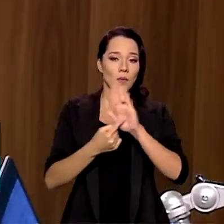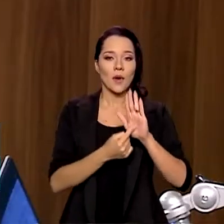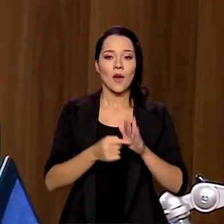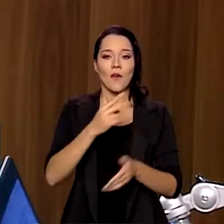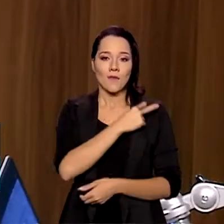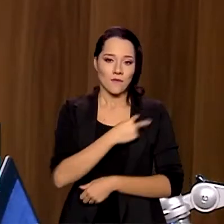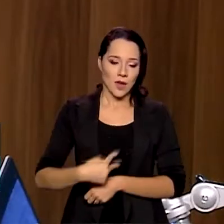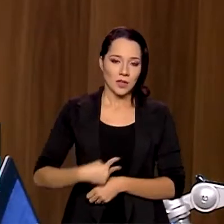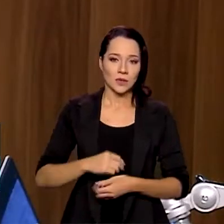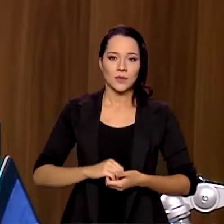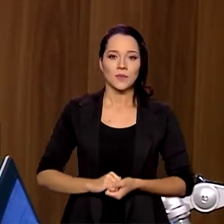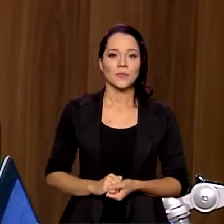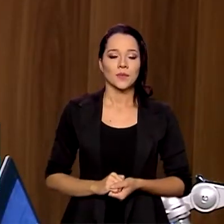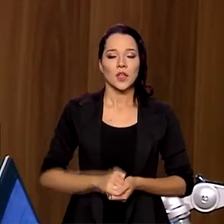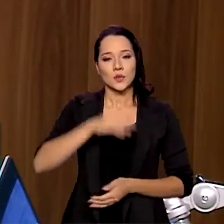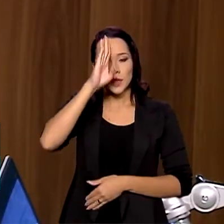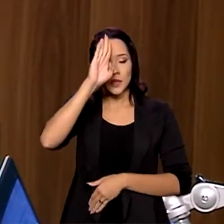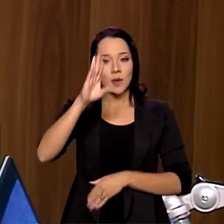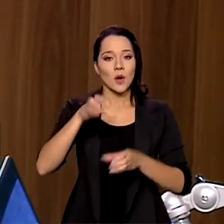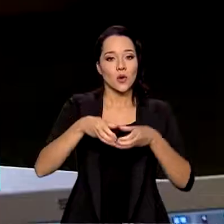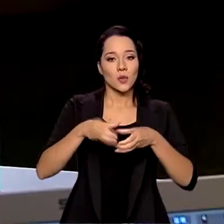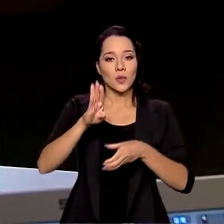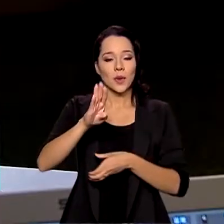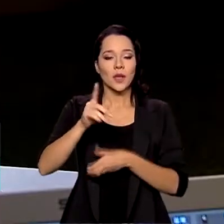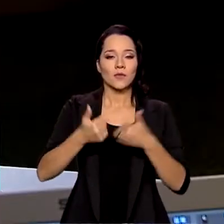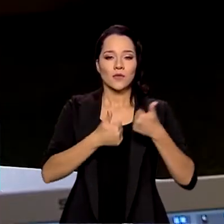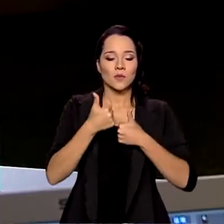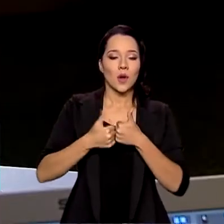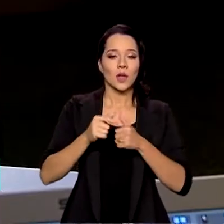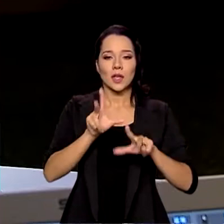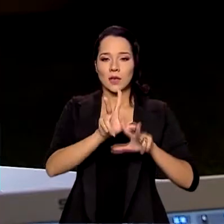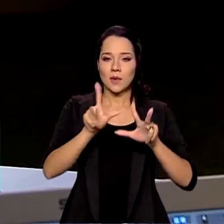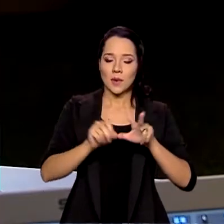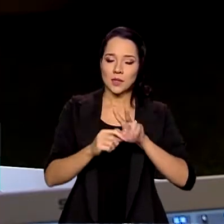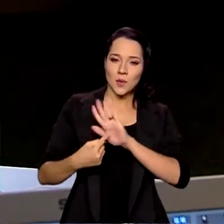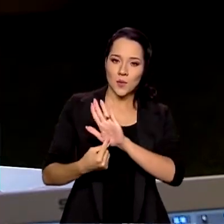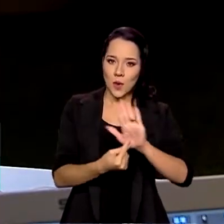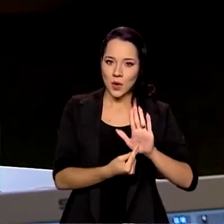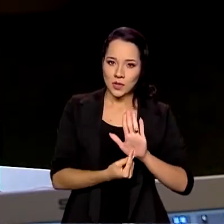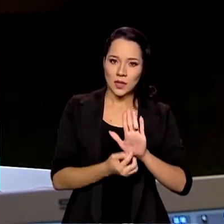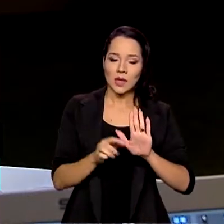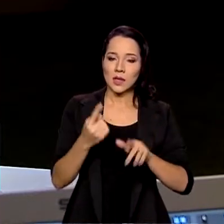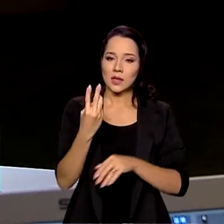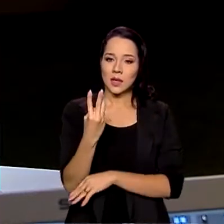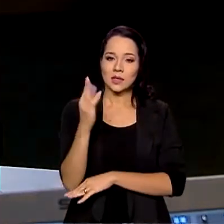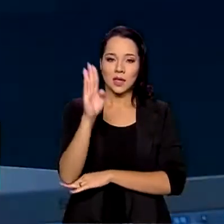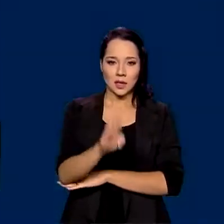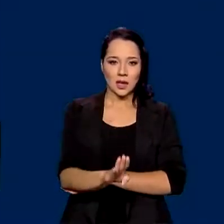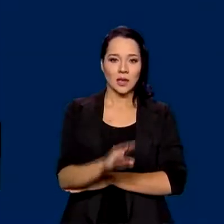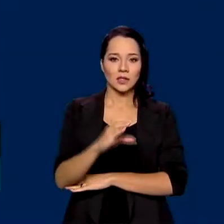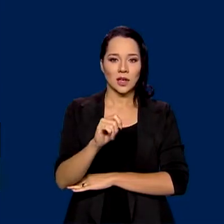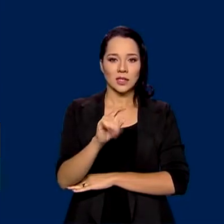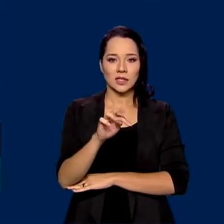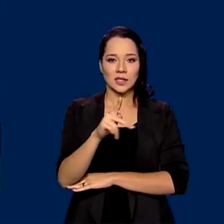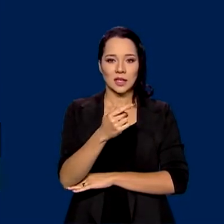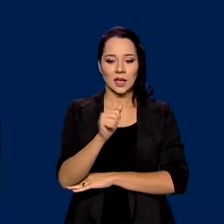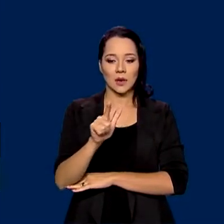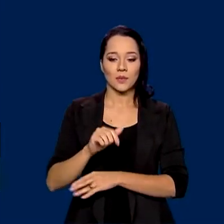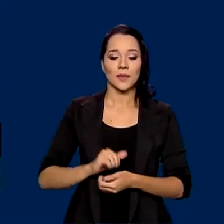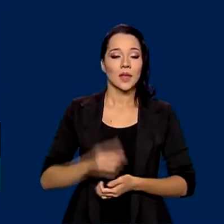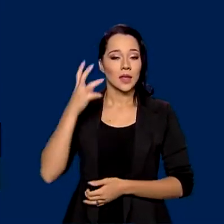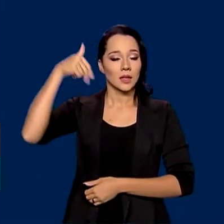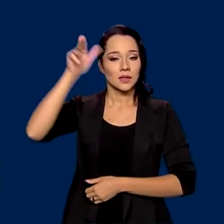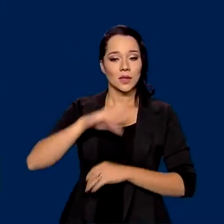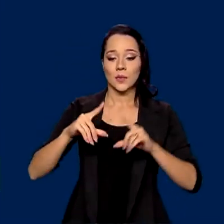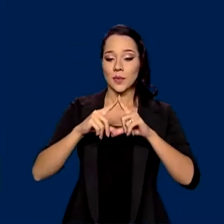Gama e Ponte Preta. E o destaque da Série D, jogo que a TV Brasil transmite, 15h, Castanhal e Penarol. Da